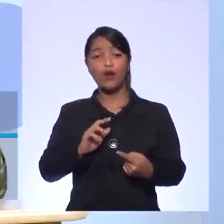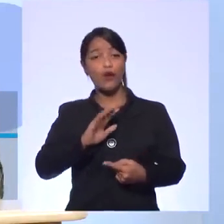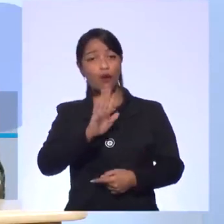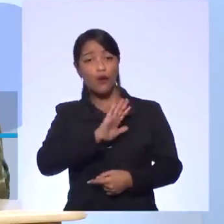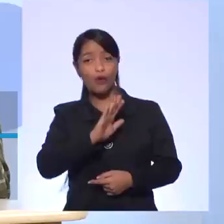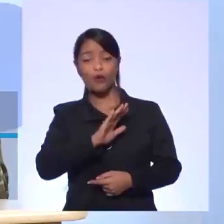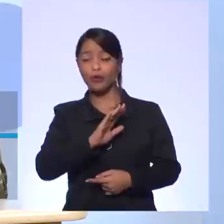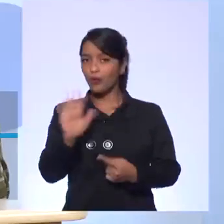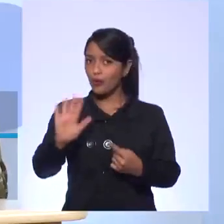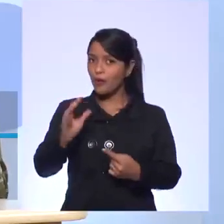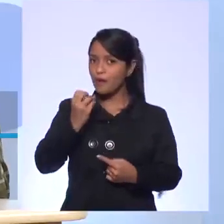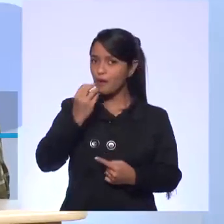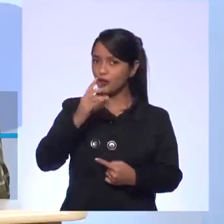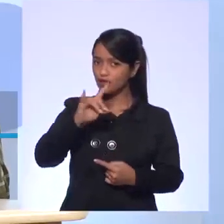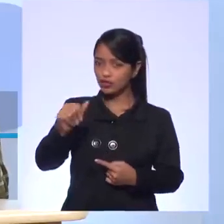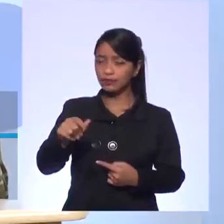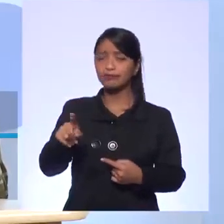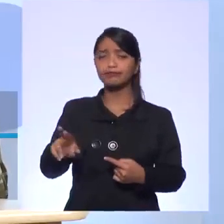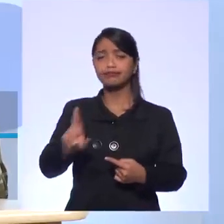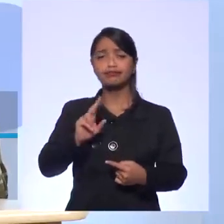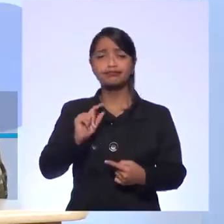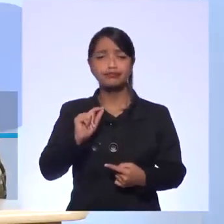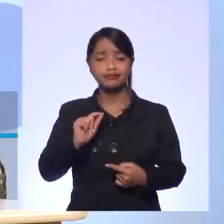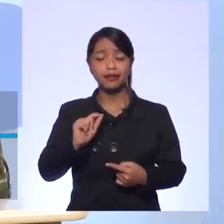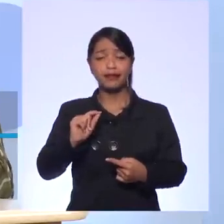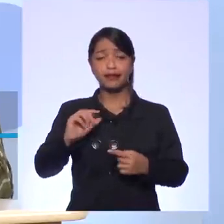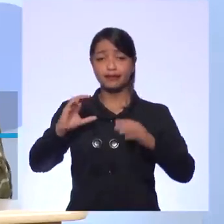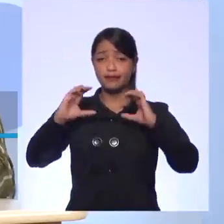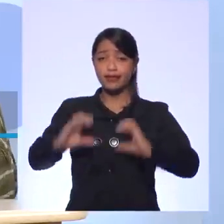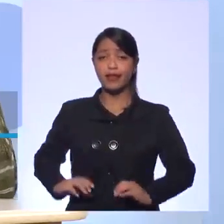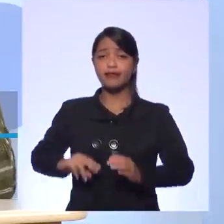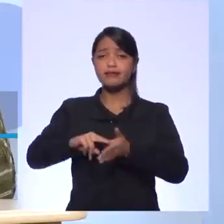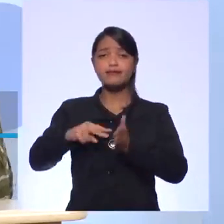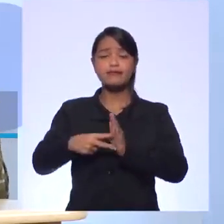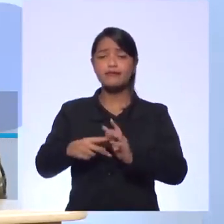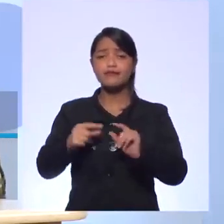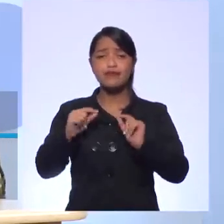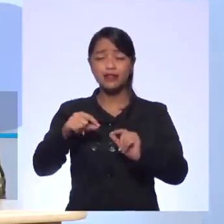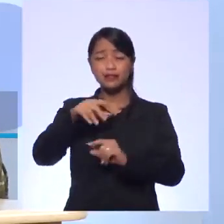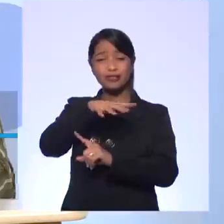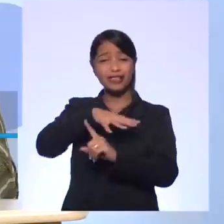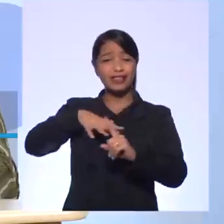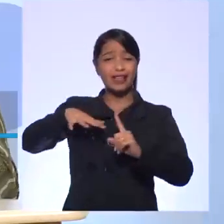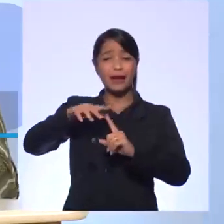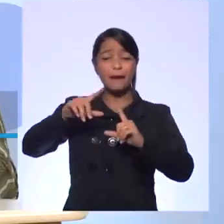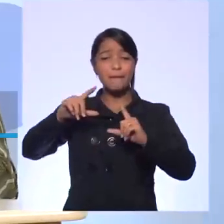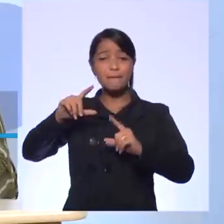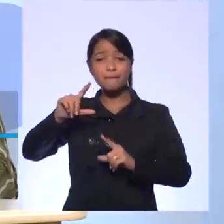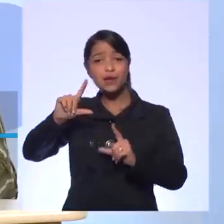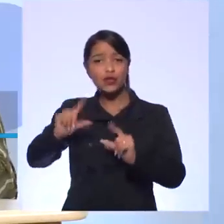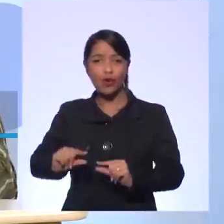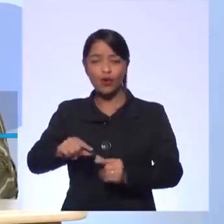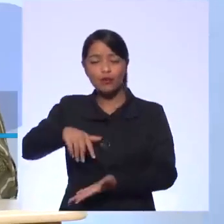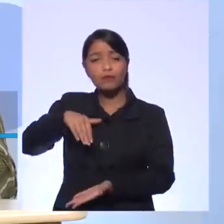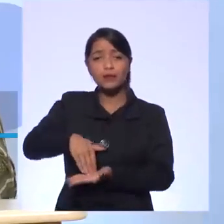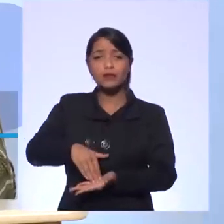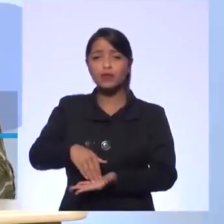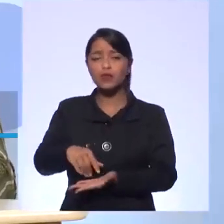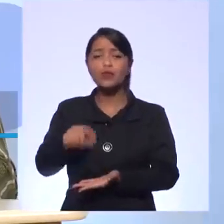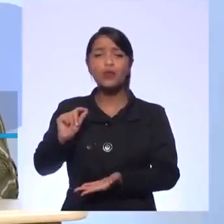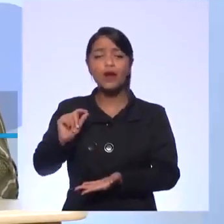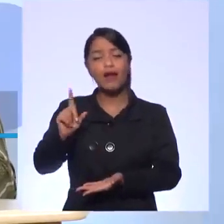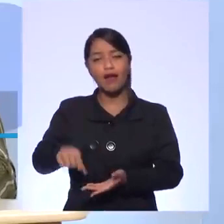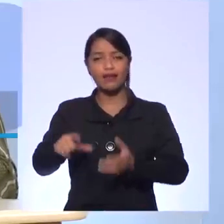dia, Emily. O cidadão é basicamente a menor unidade da sociedade. É seu papel cumprir com os seus